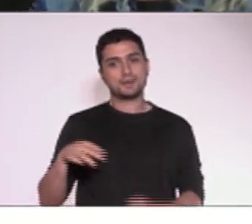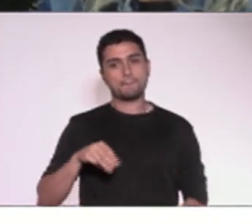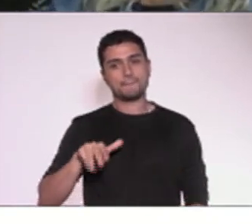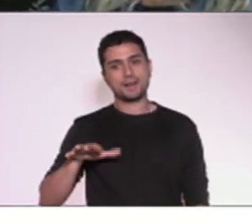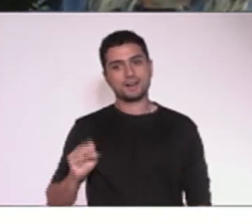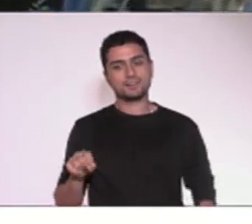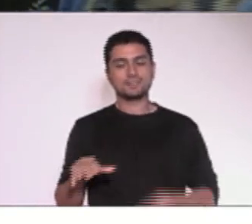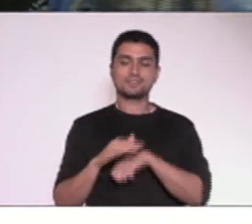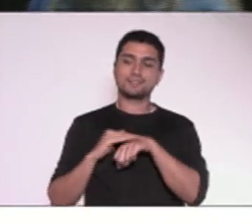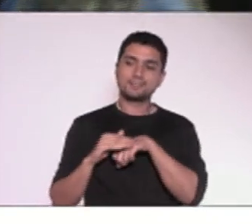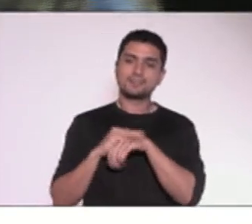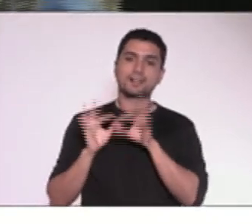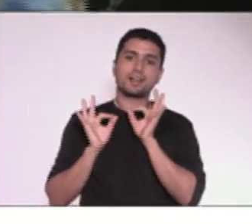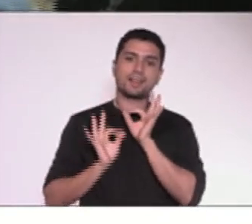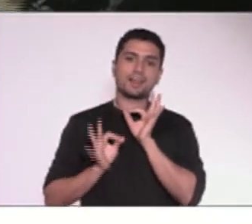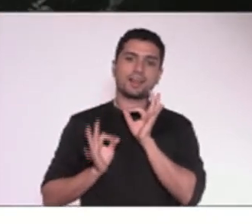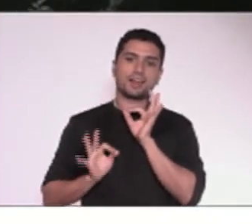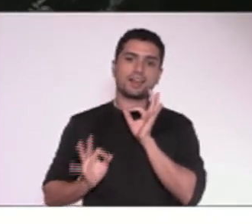E aí, certa vez,